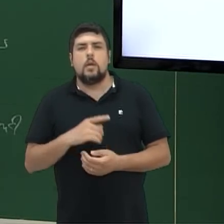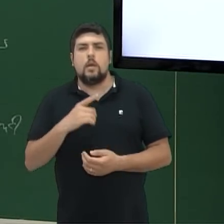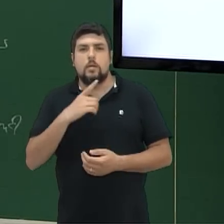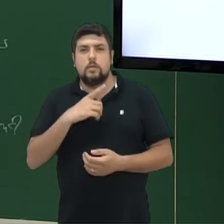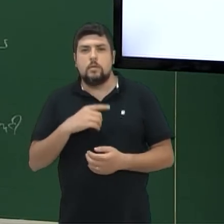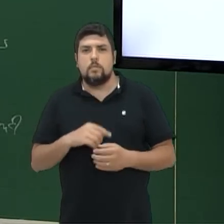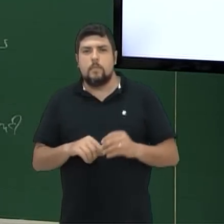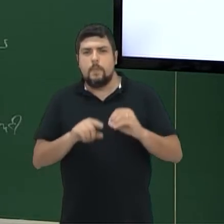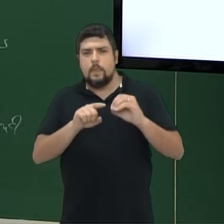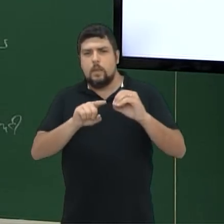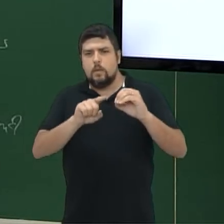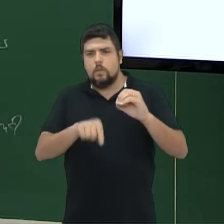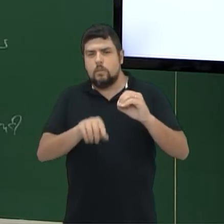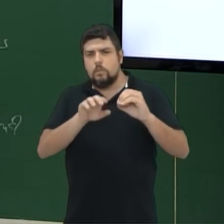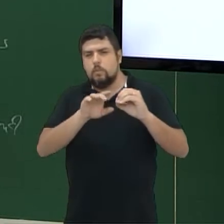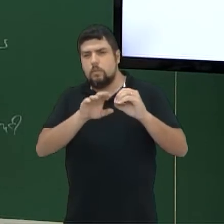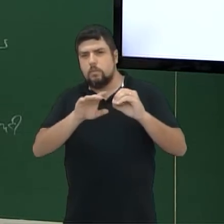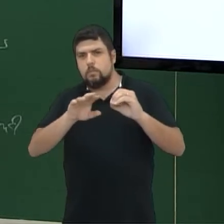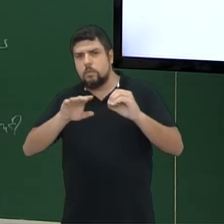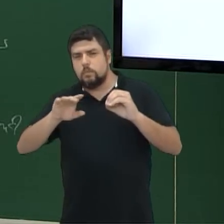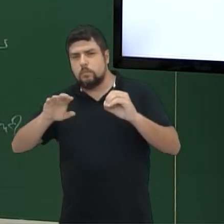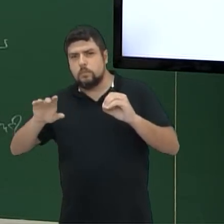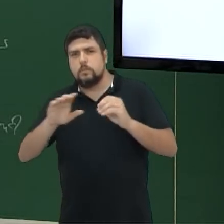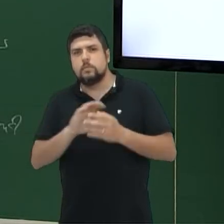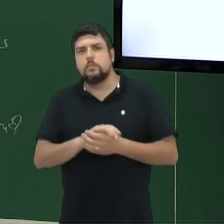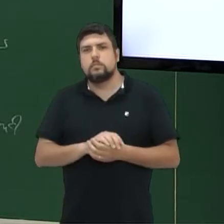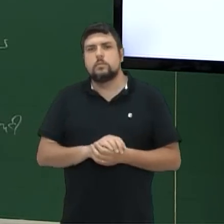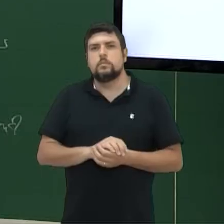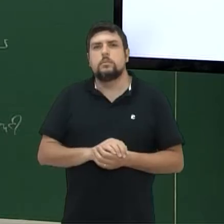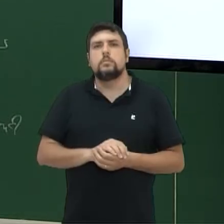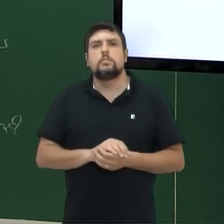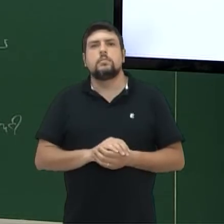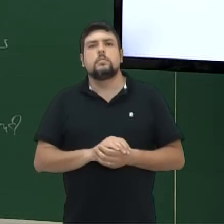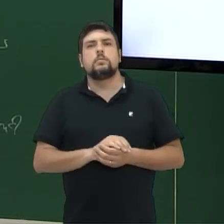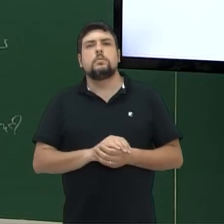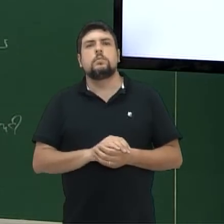decimais, centesimais e milimares.